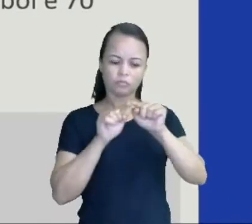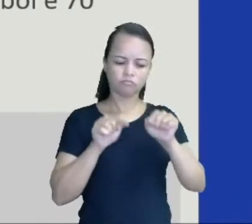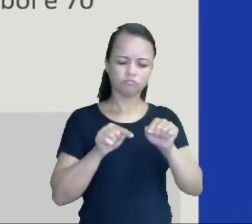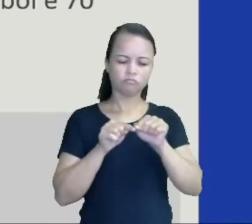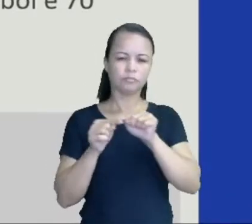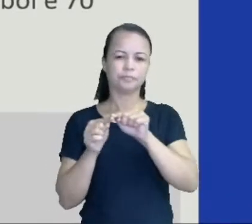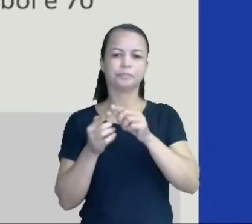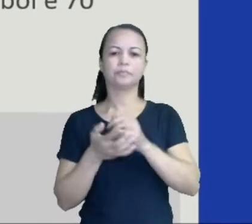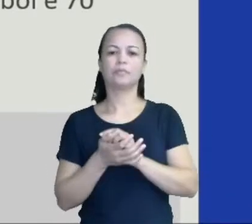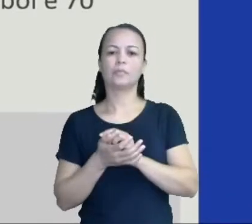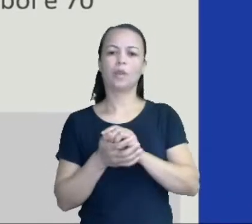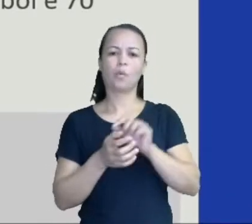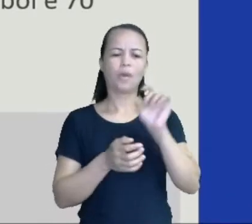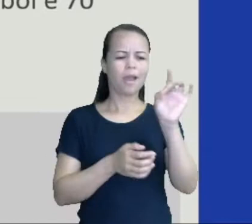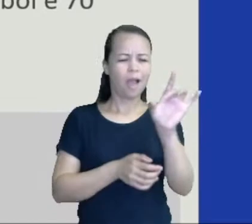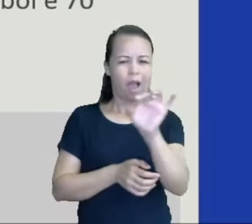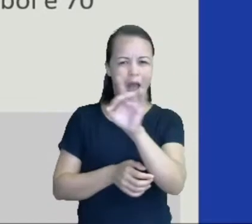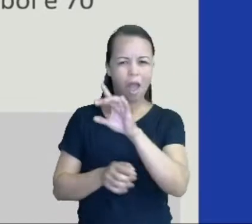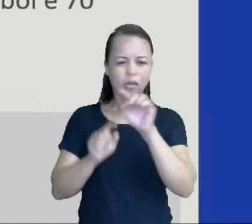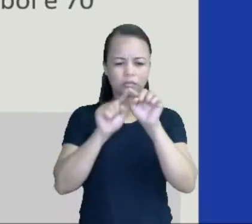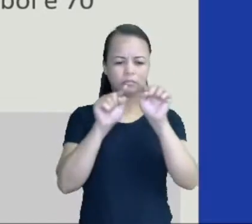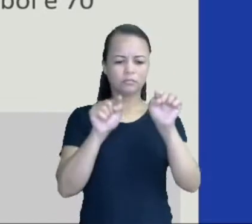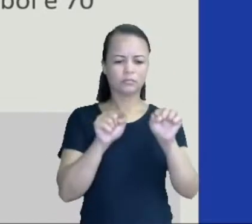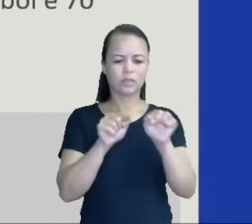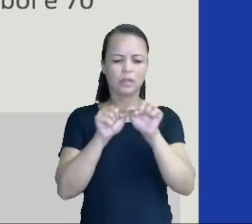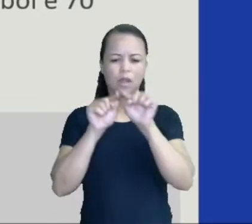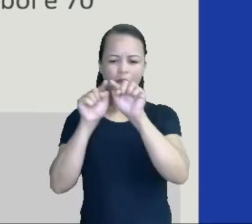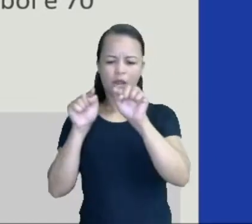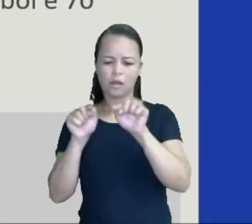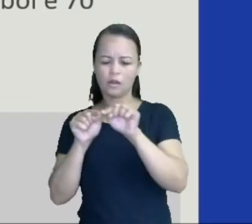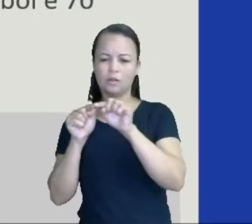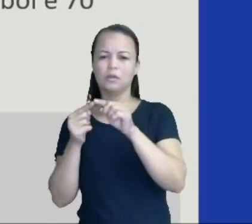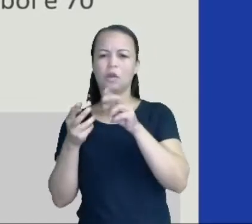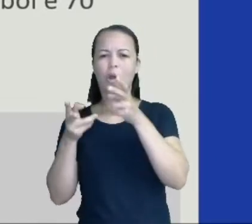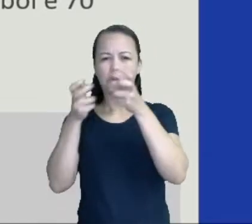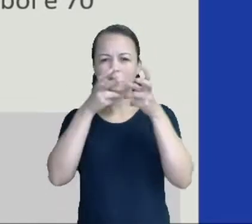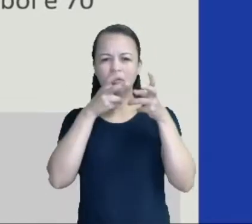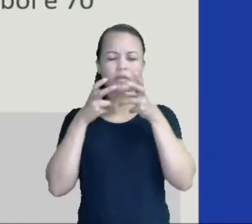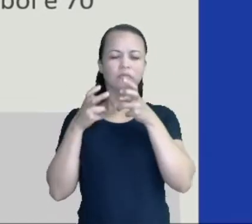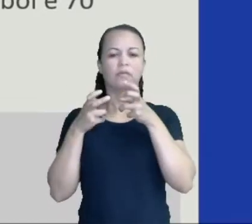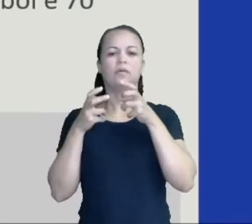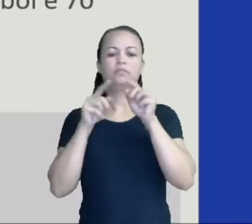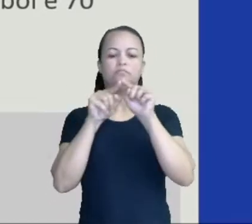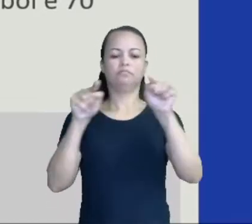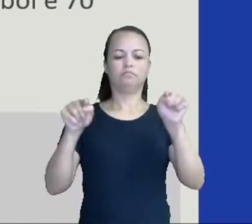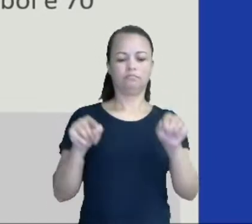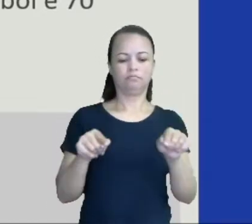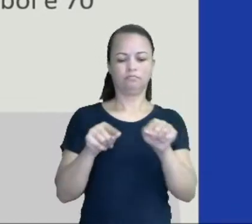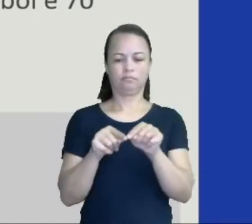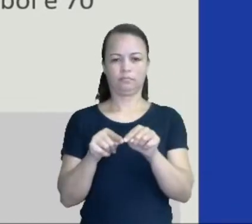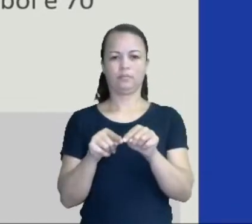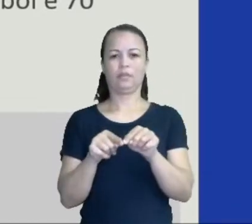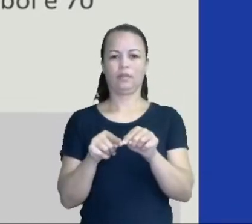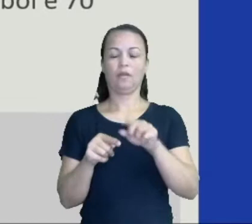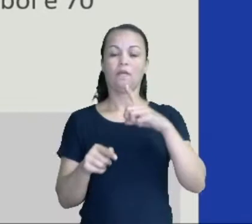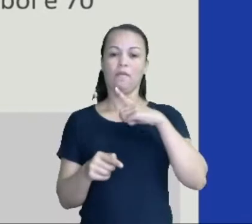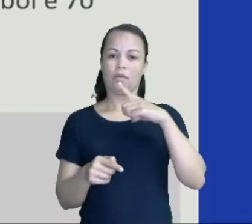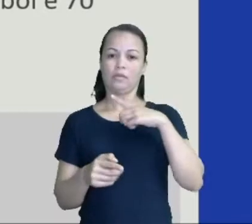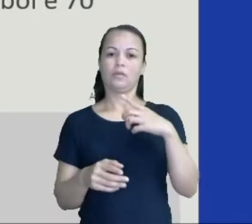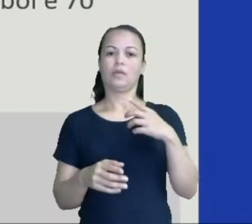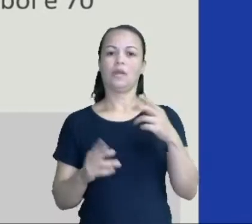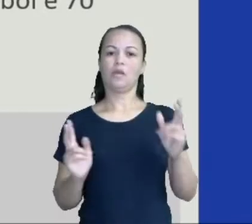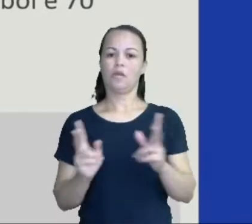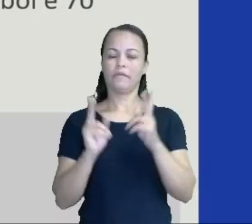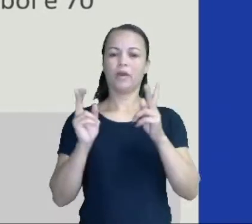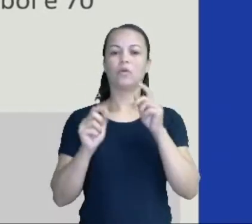Então, cada quadrinho que vocês observar naquela malhinha quadriculada, ele vai ter um valor de